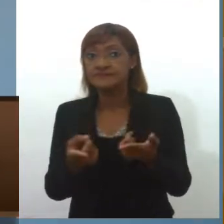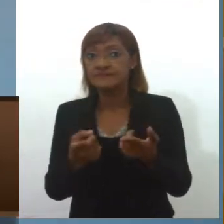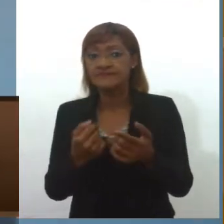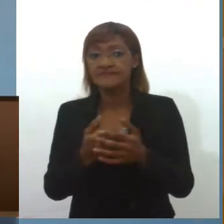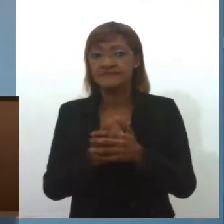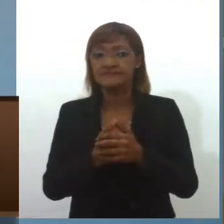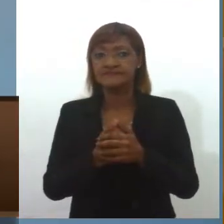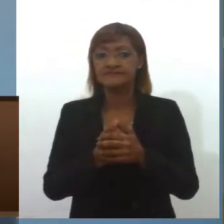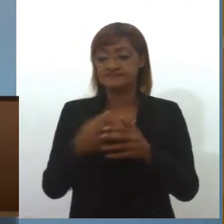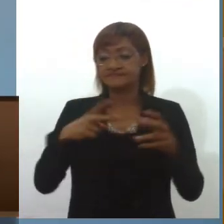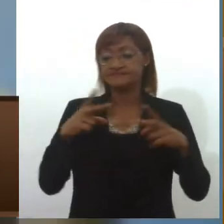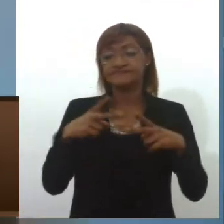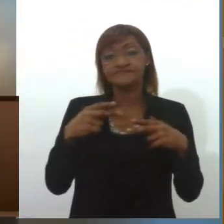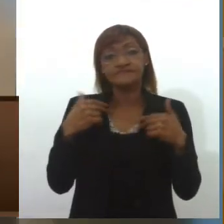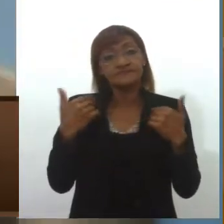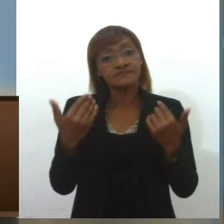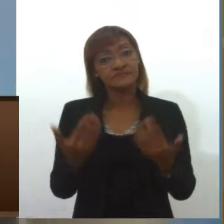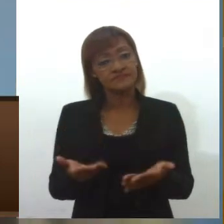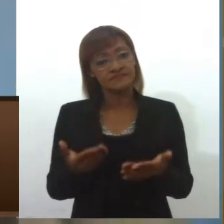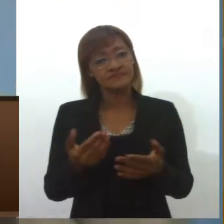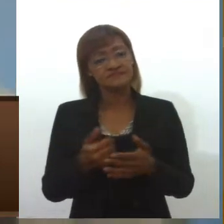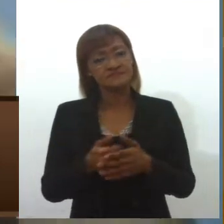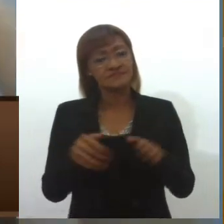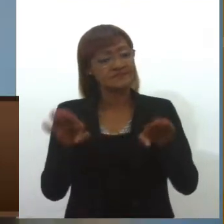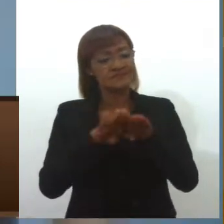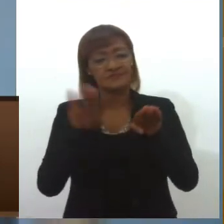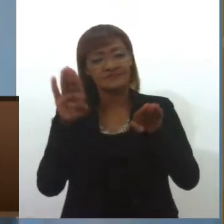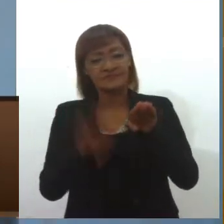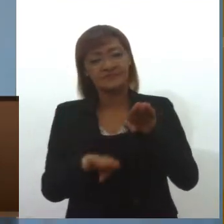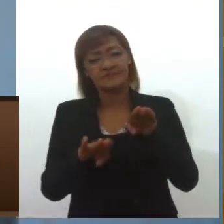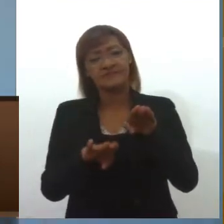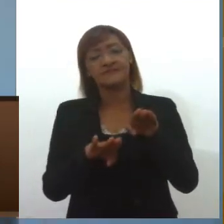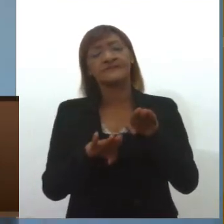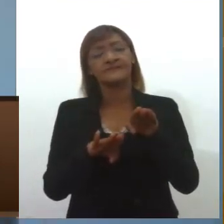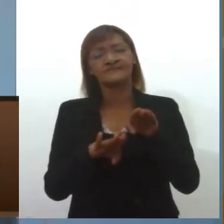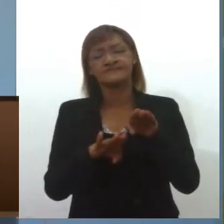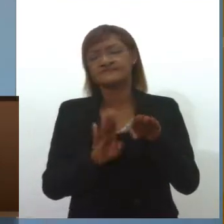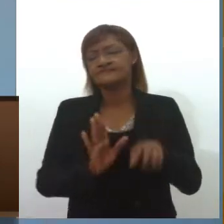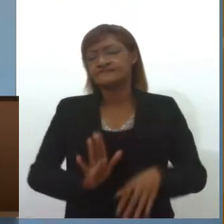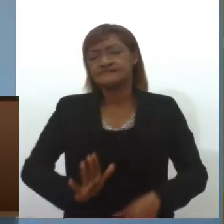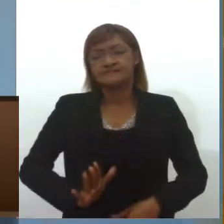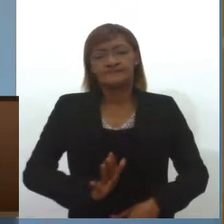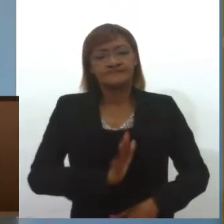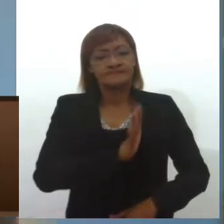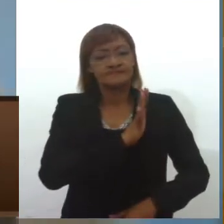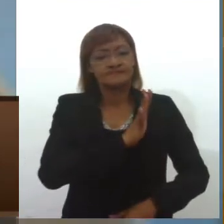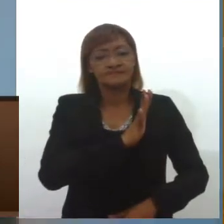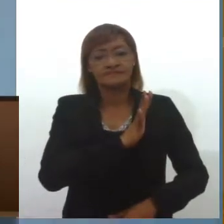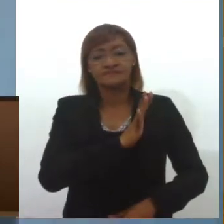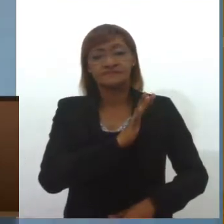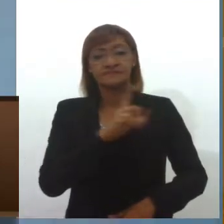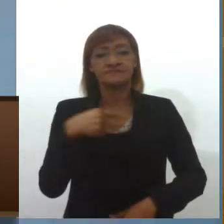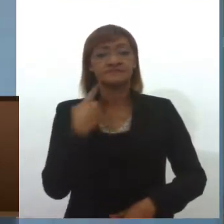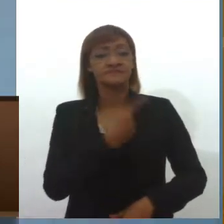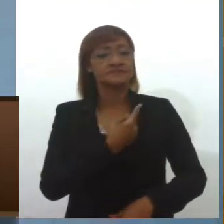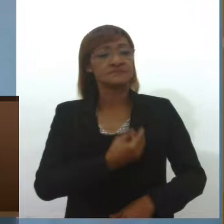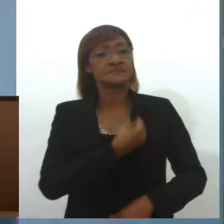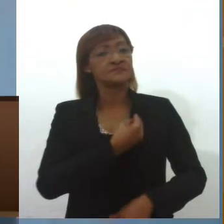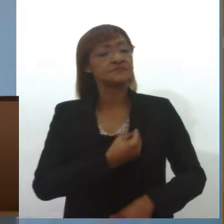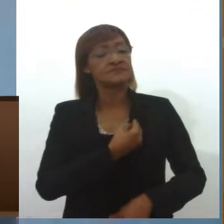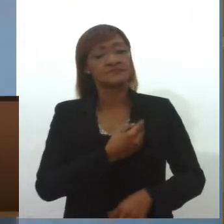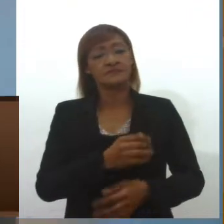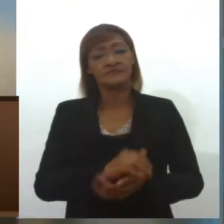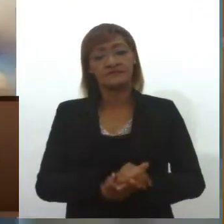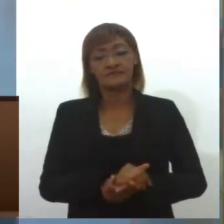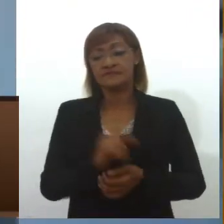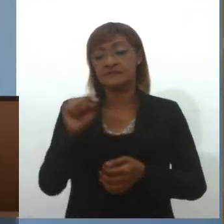pessoal. Então, essa desigualdade, ela é terrível para todos nós. E é algo muito comum aqui no país.